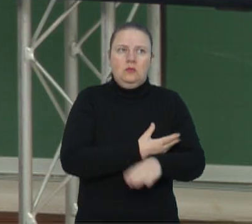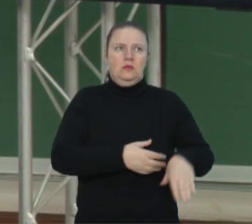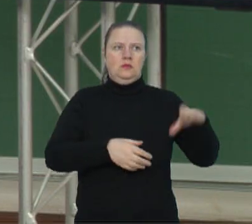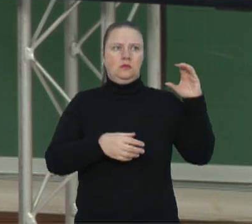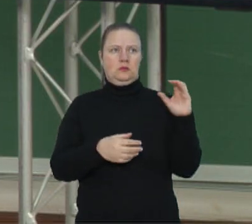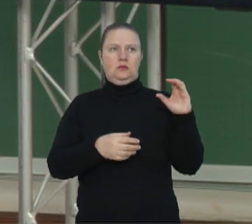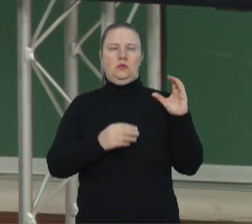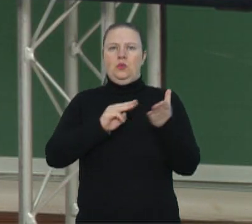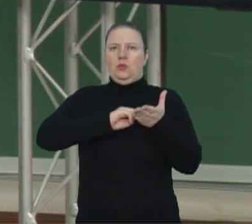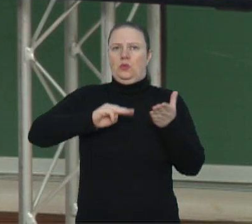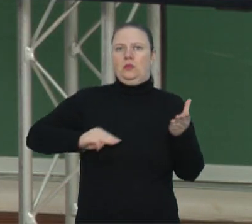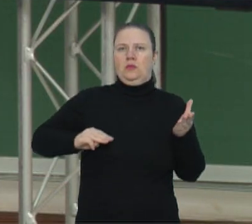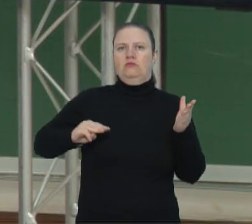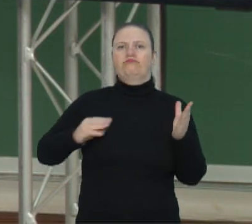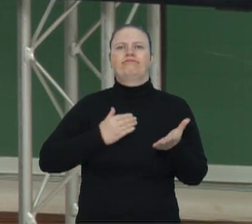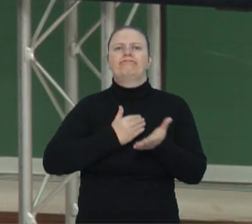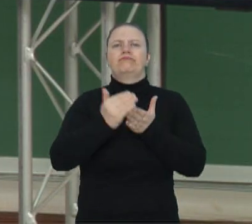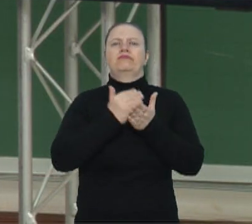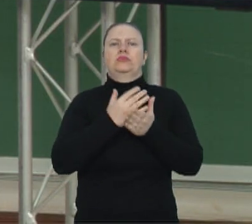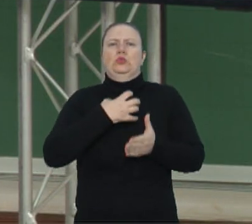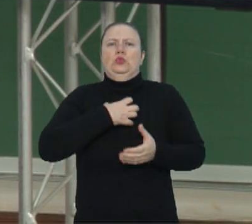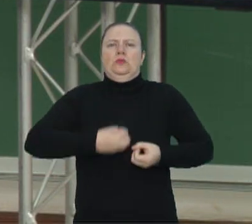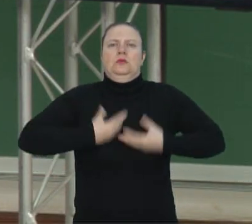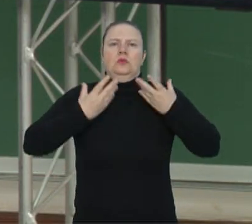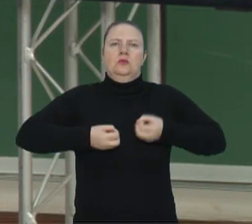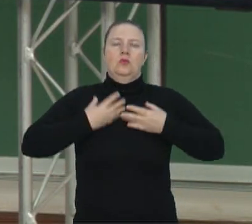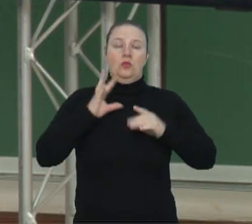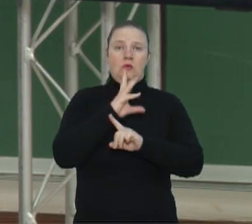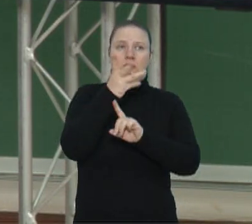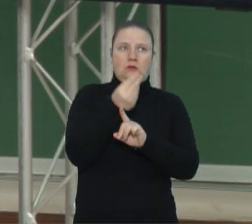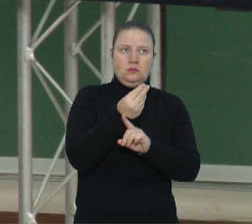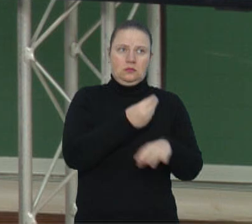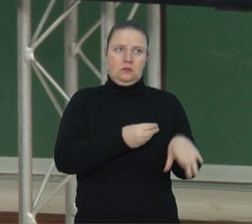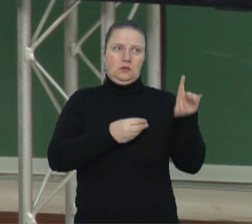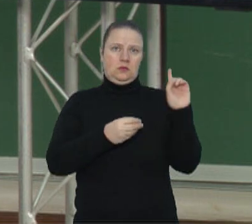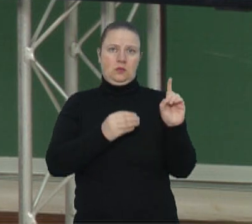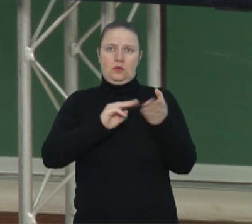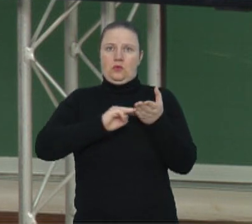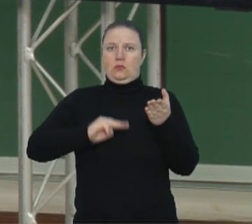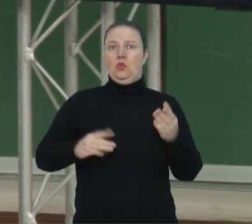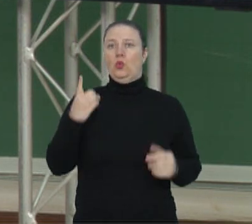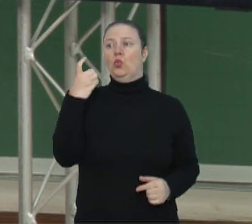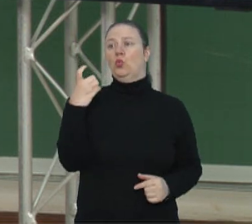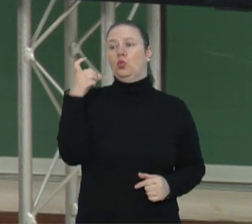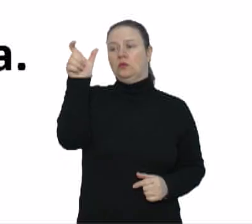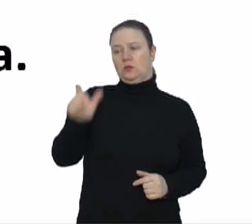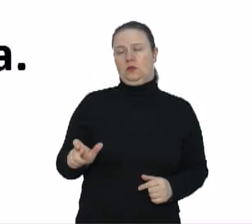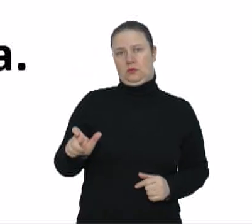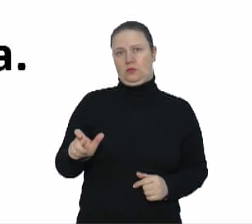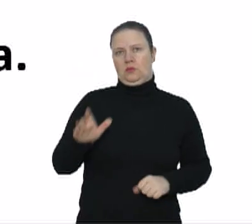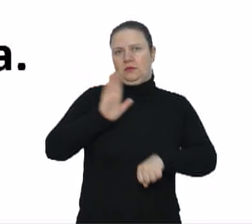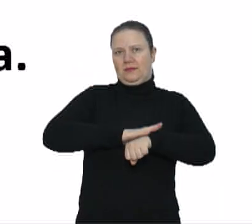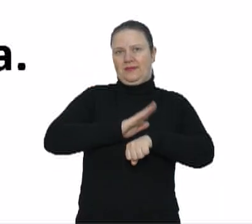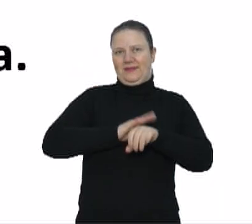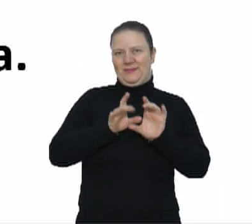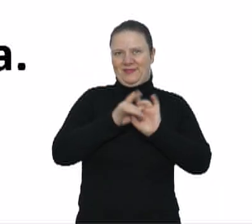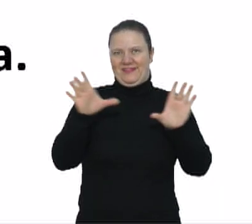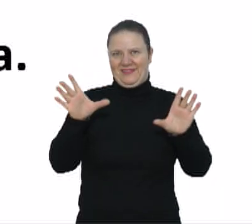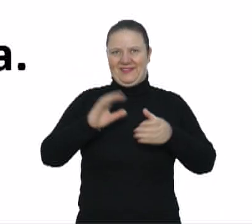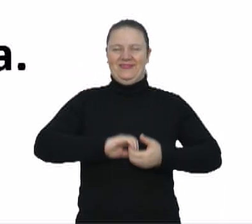um princípio de ação artística. D, um método de apenas um artista. Tempo para vocês.